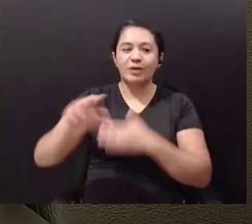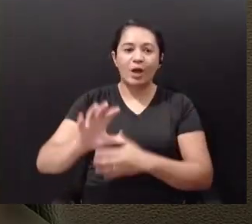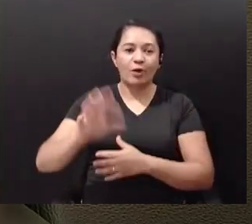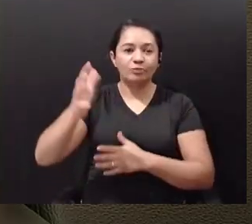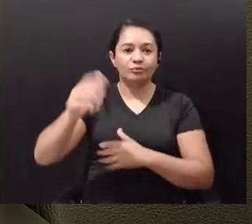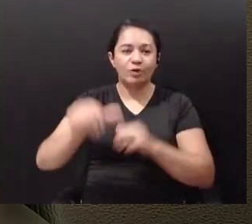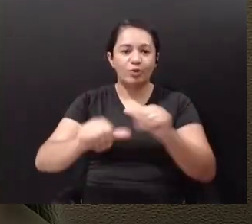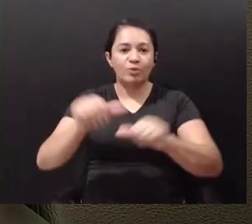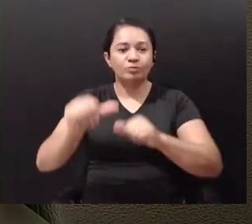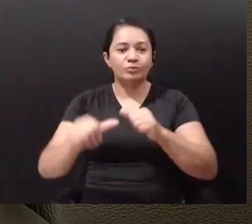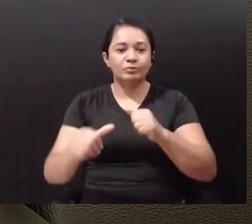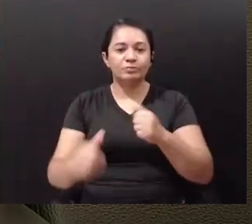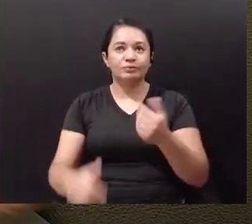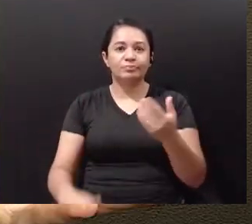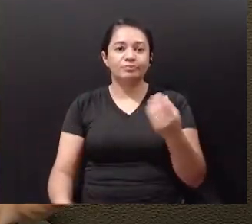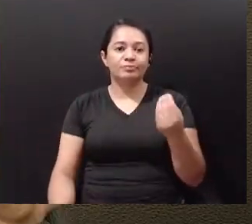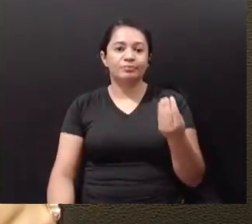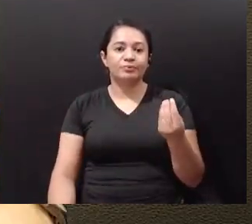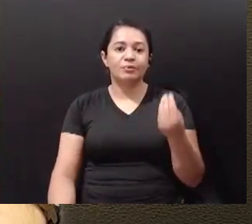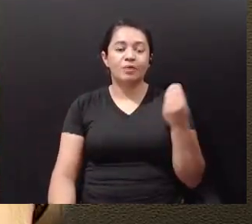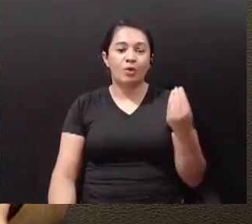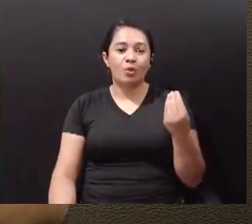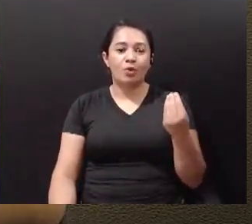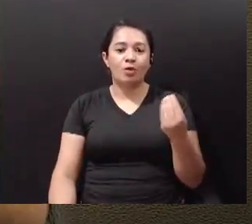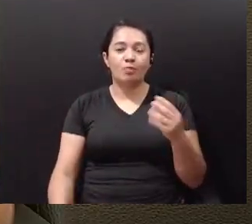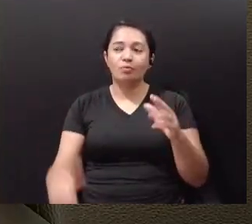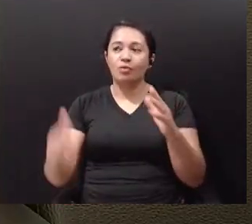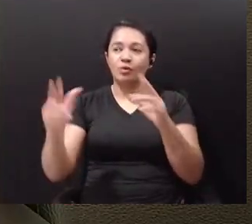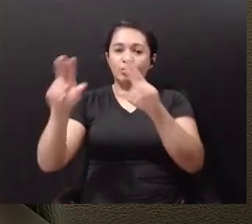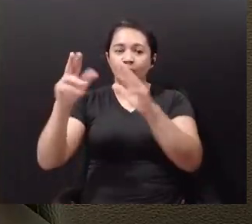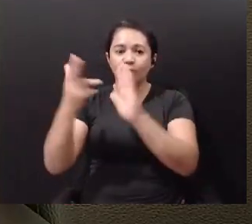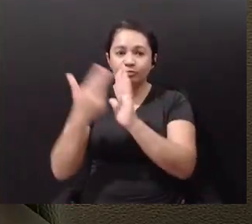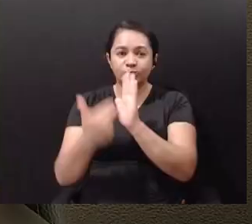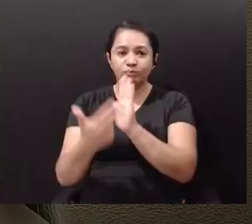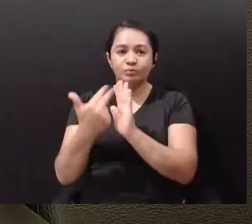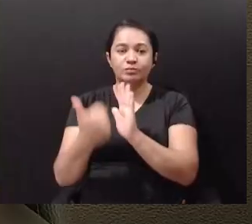o que ia se desenhar, né? Então mas